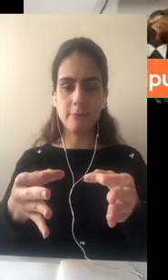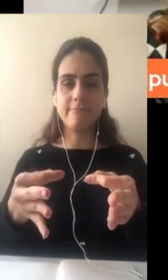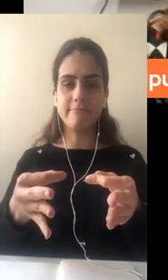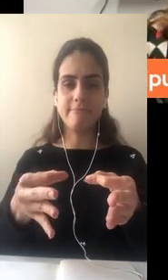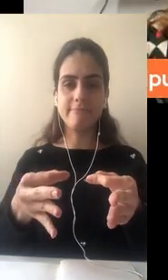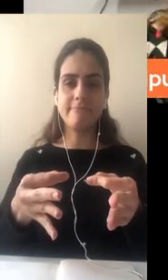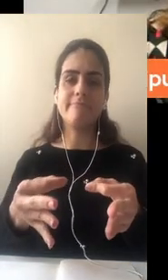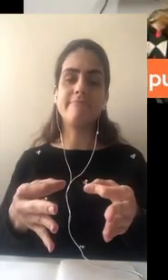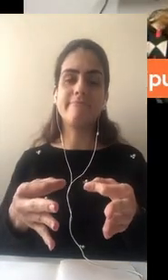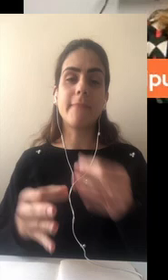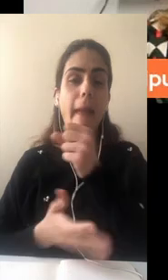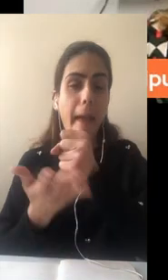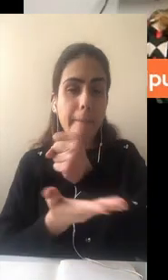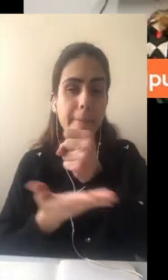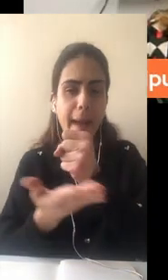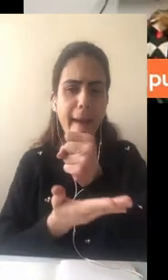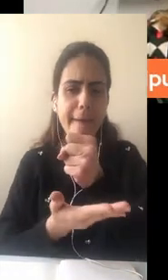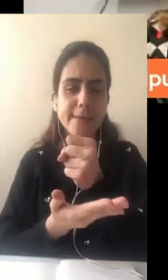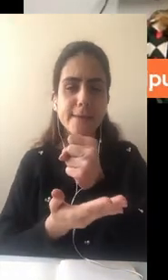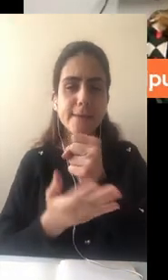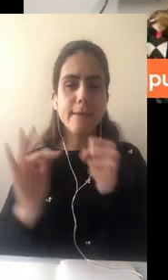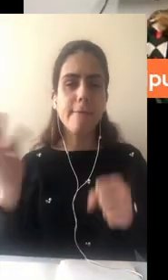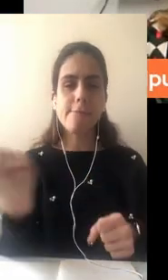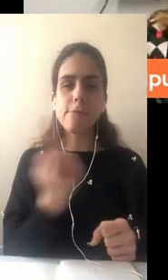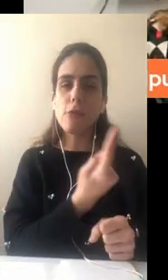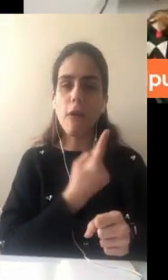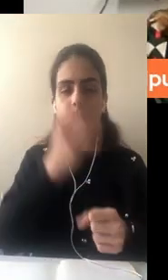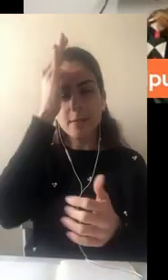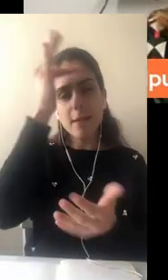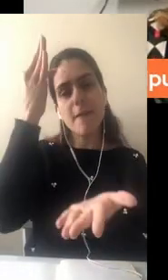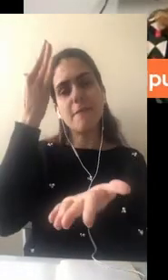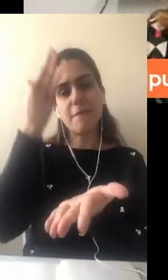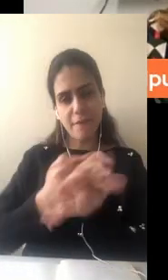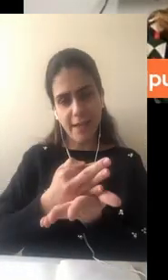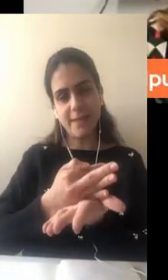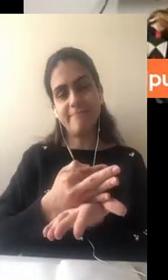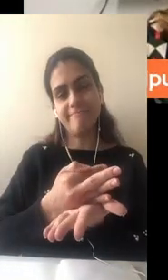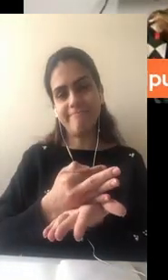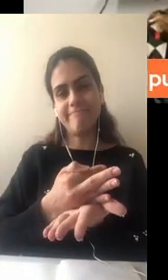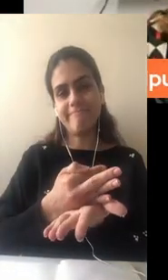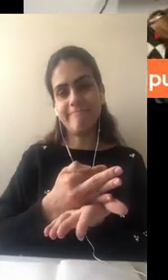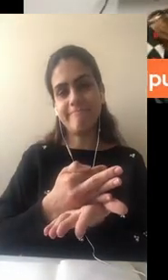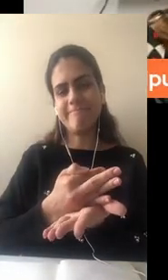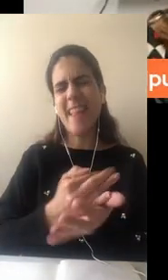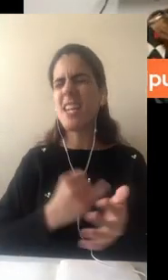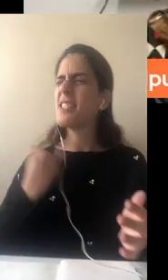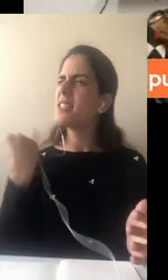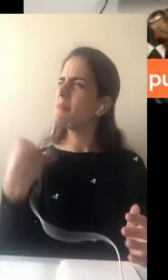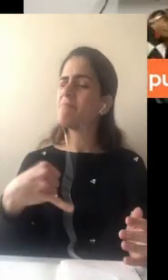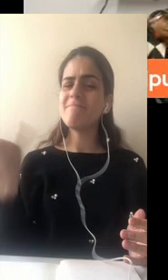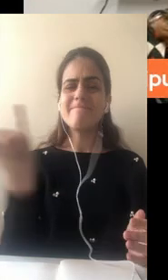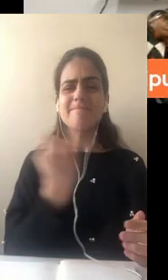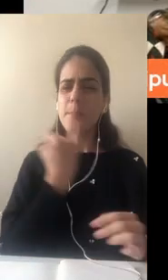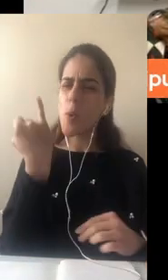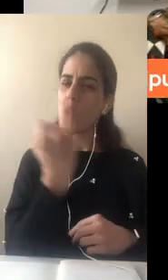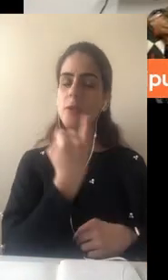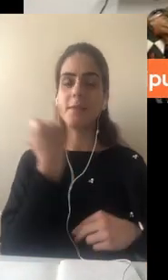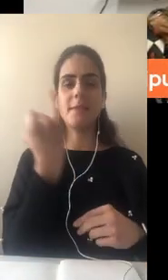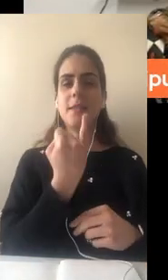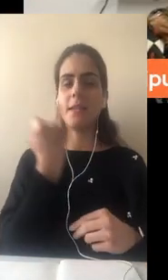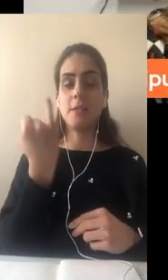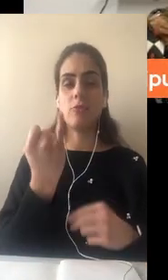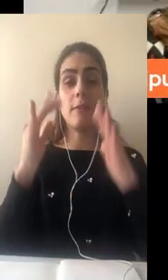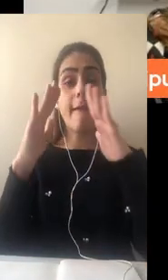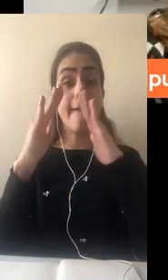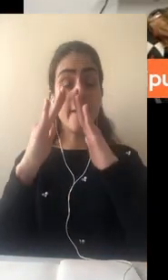nossa fé, pela nossa crença, pelos nossos princípios, tá bom? Então, isso é muito importante. Como